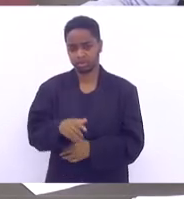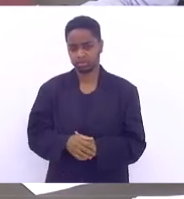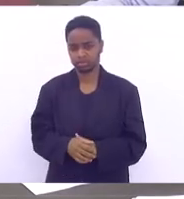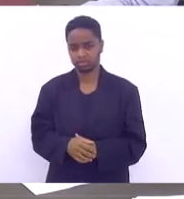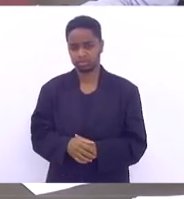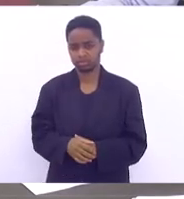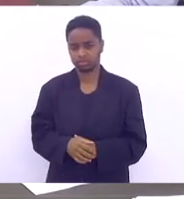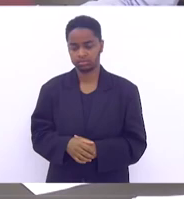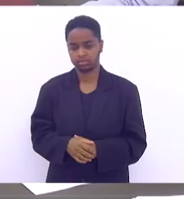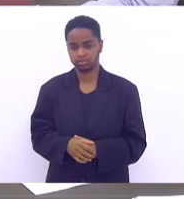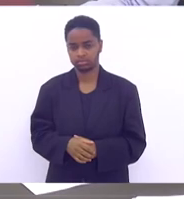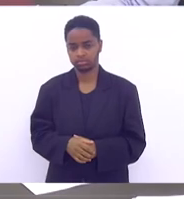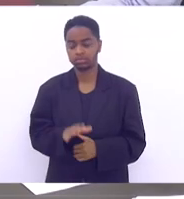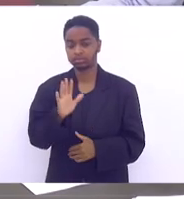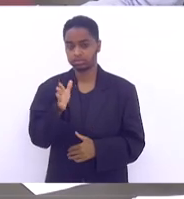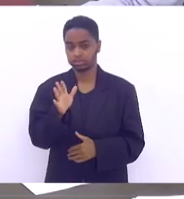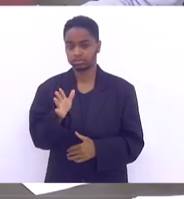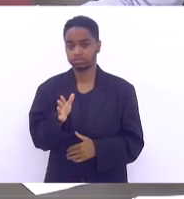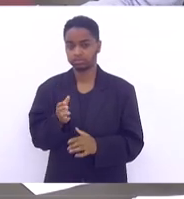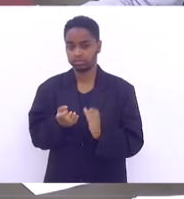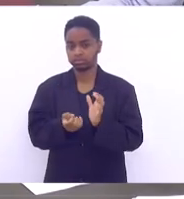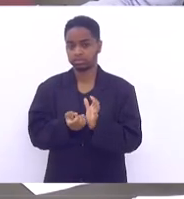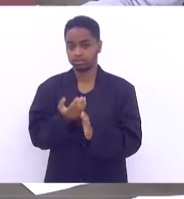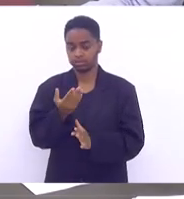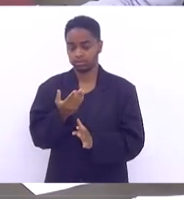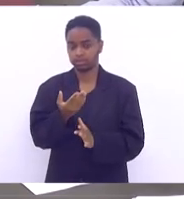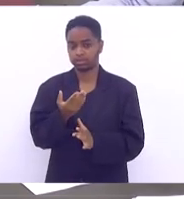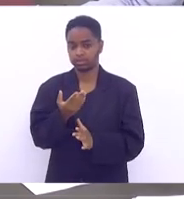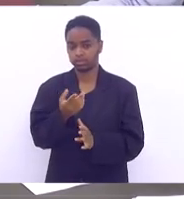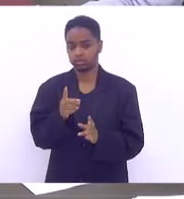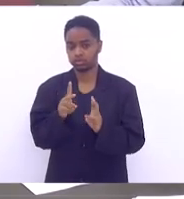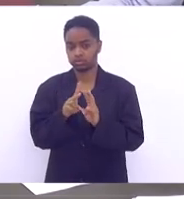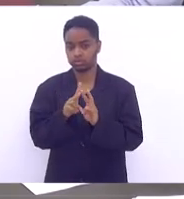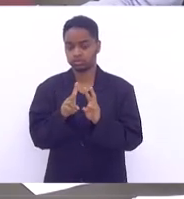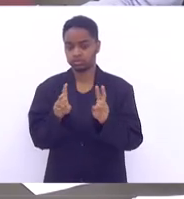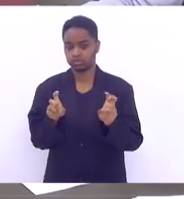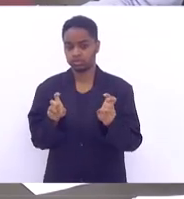já foi estabelecido com relação